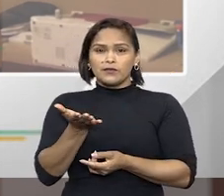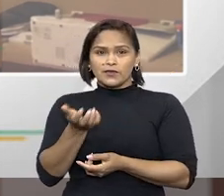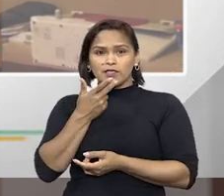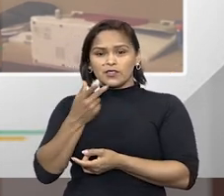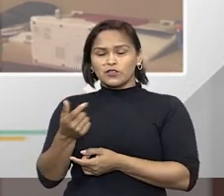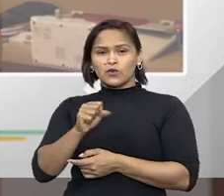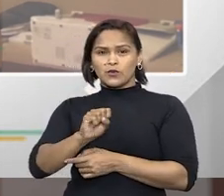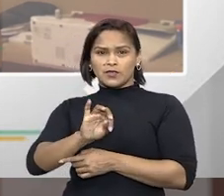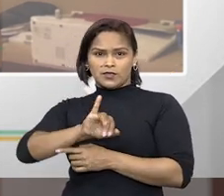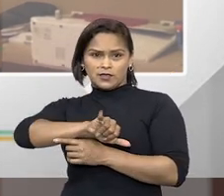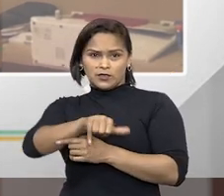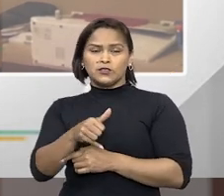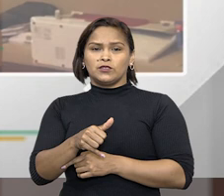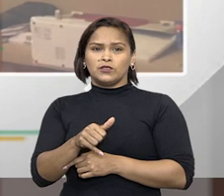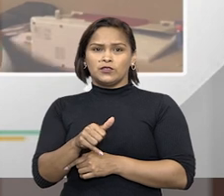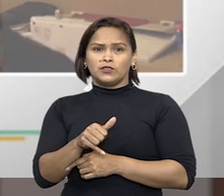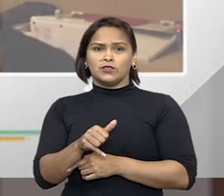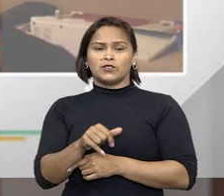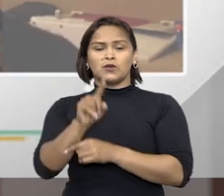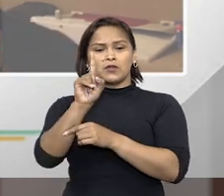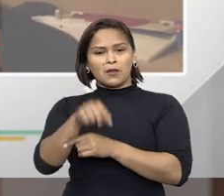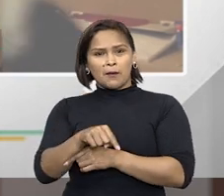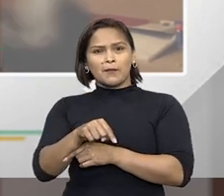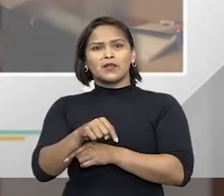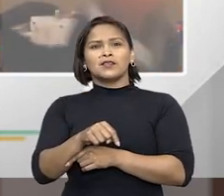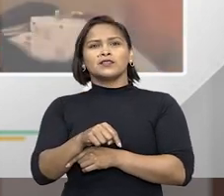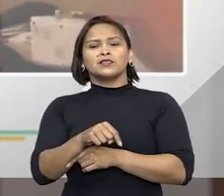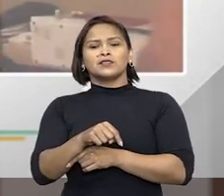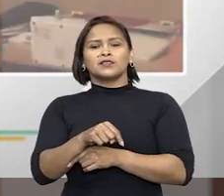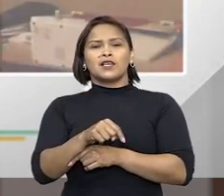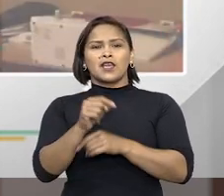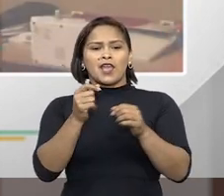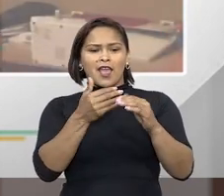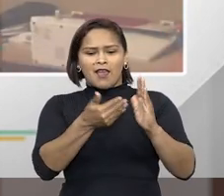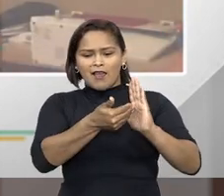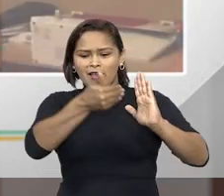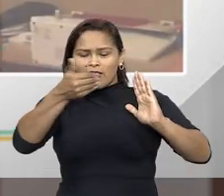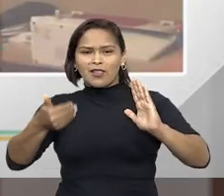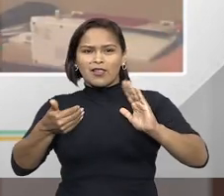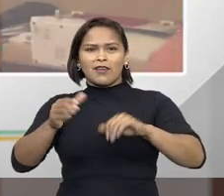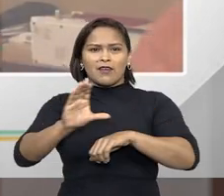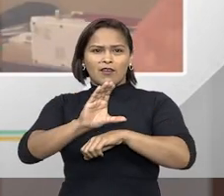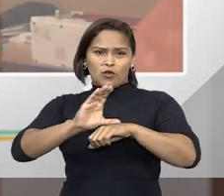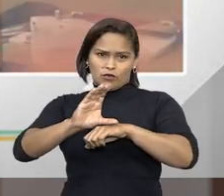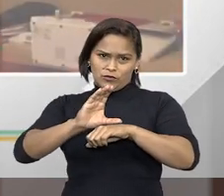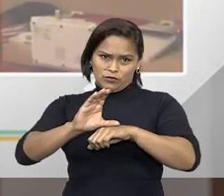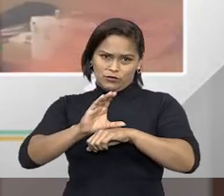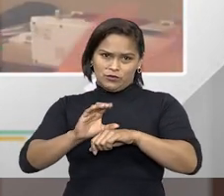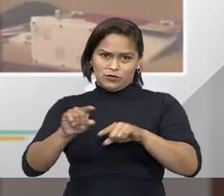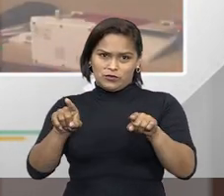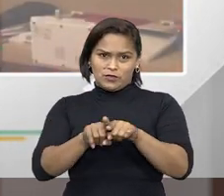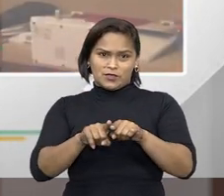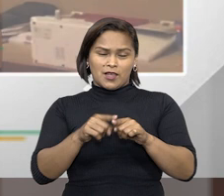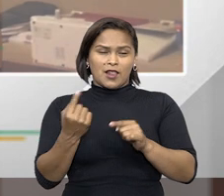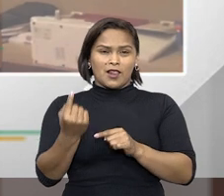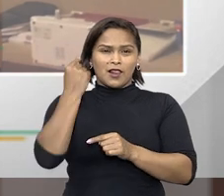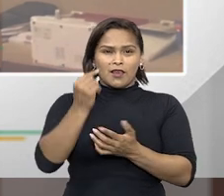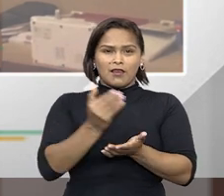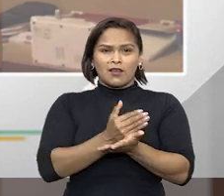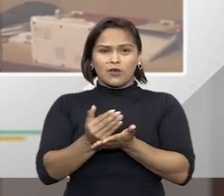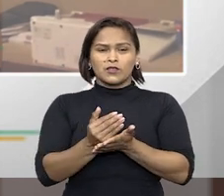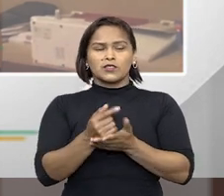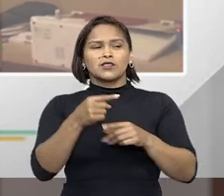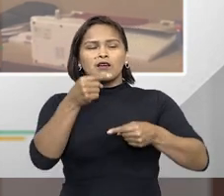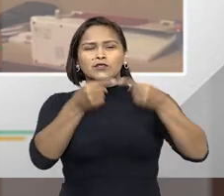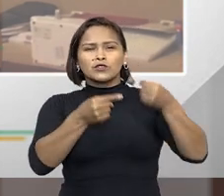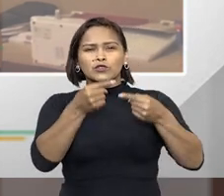Superior Tribunal de Justiça para ser a corte infraconstitucional. Na época em que nós estávamos